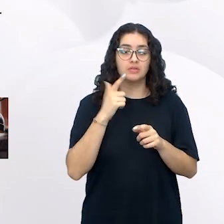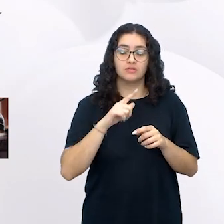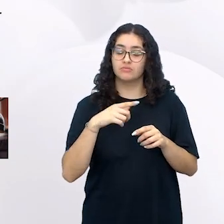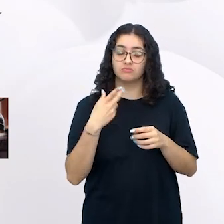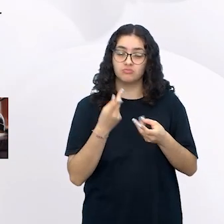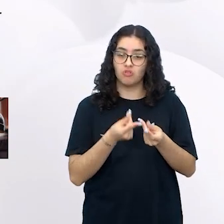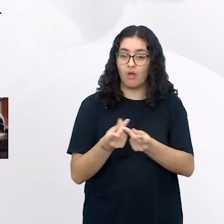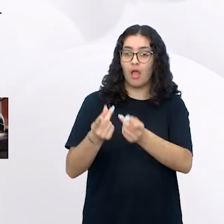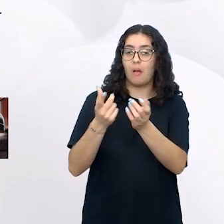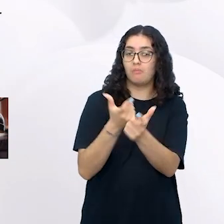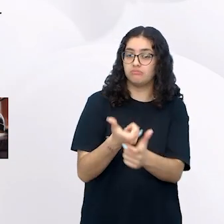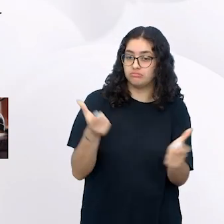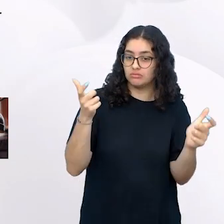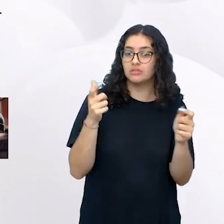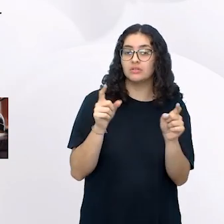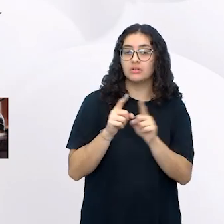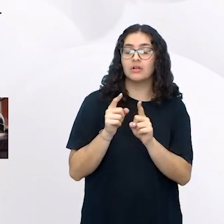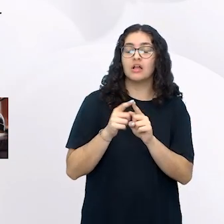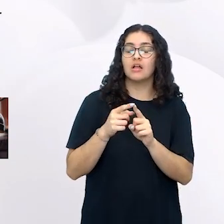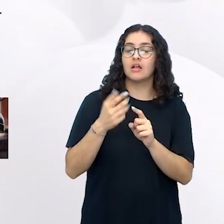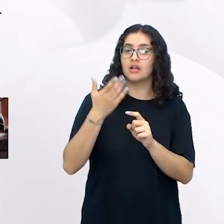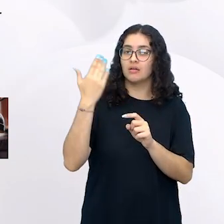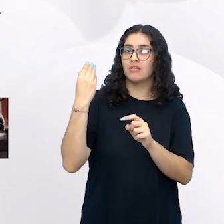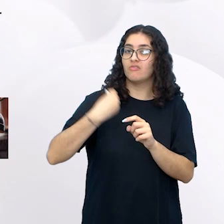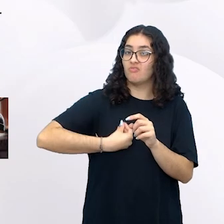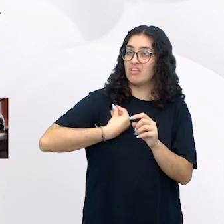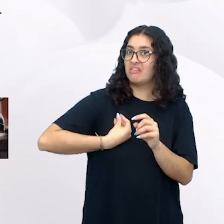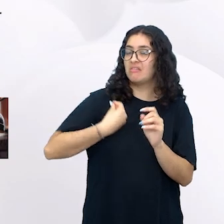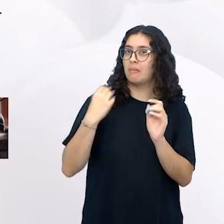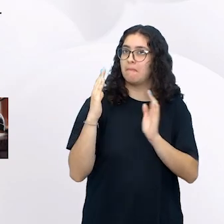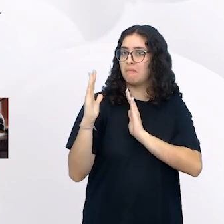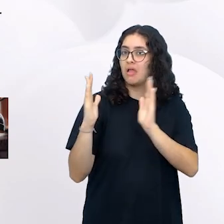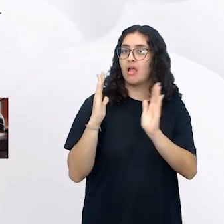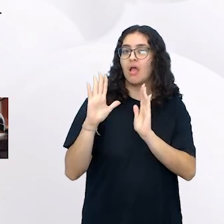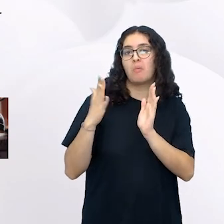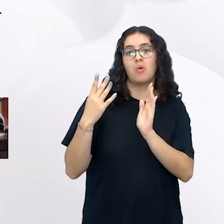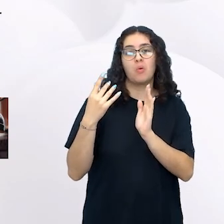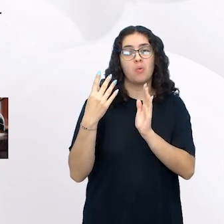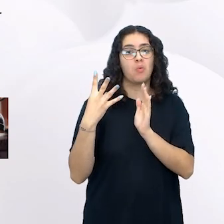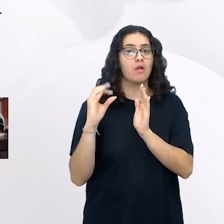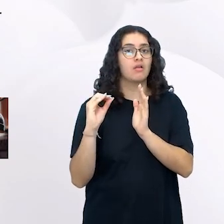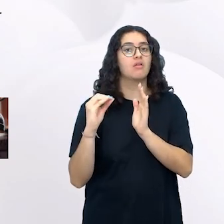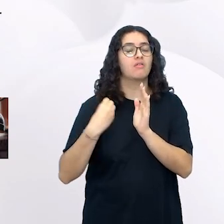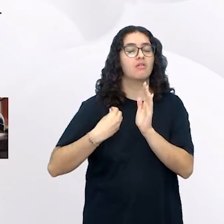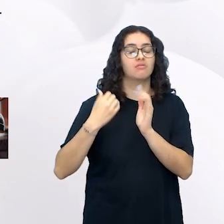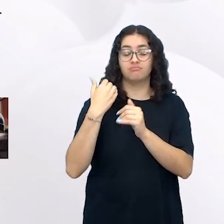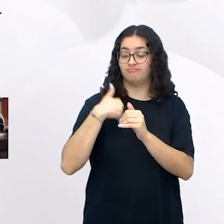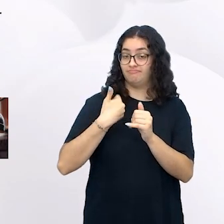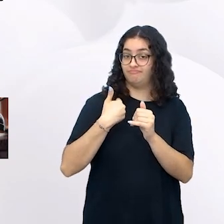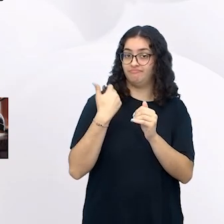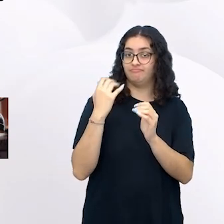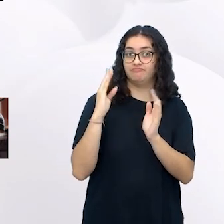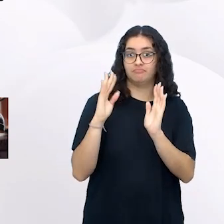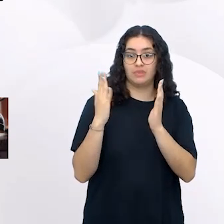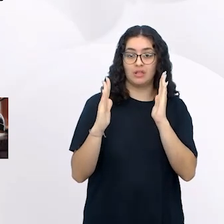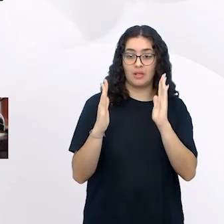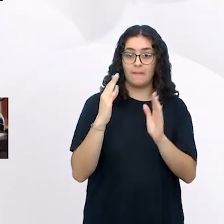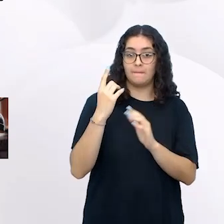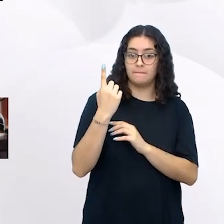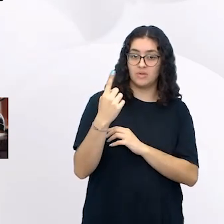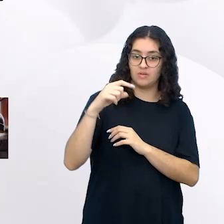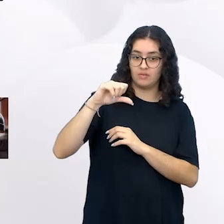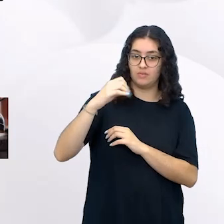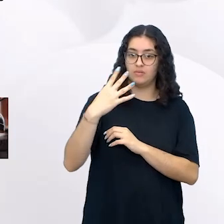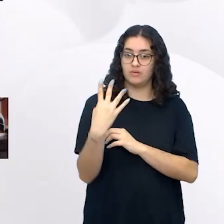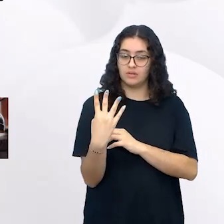Em 1800, a expectativa de vida era em torno de 40 anos de idade, né? Aí nós vamos para 1945,